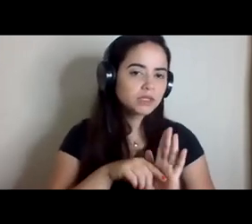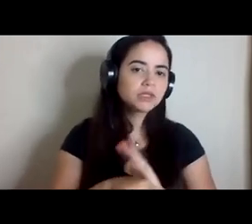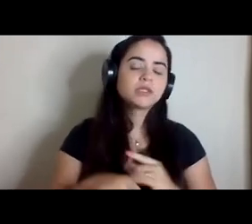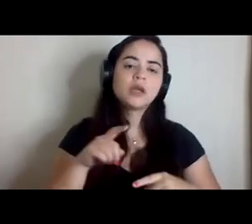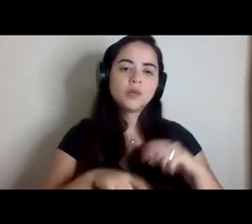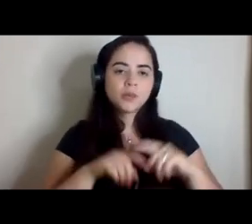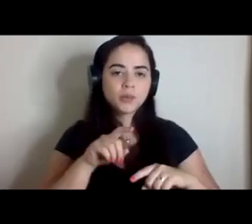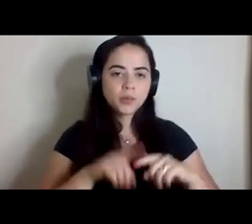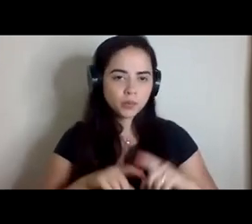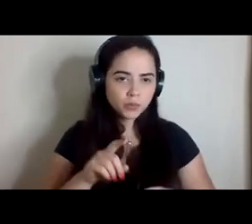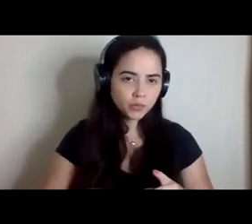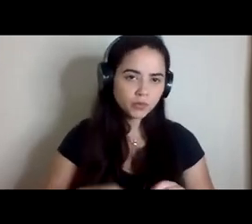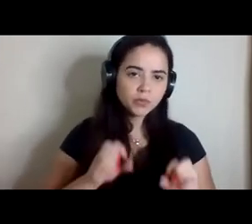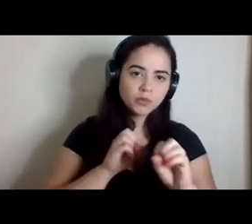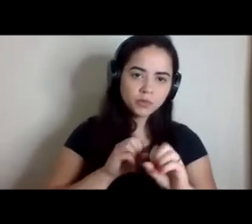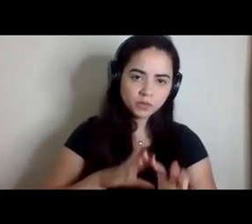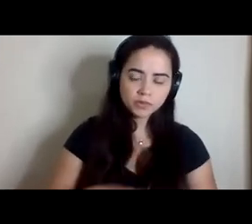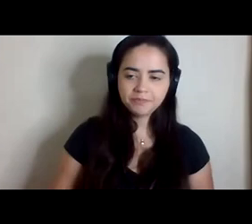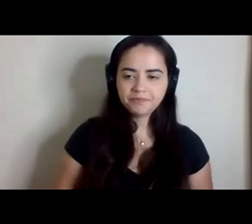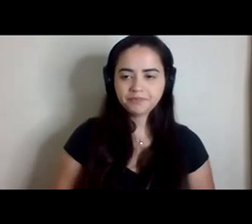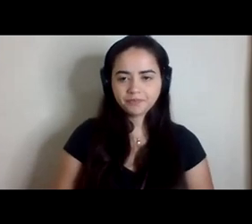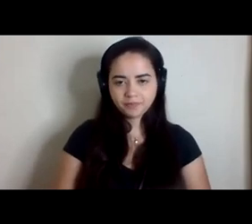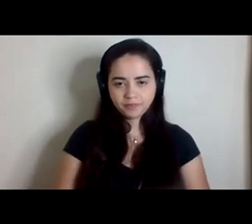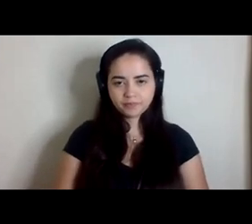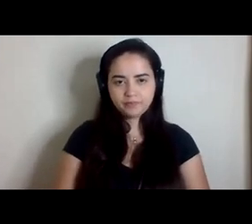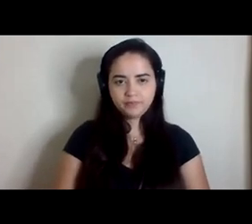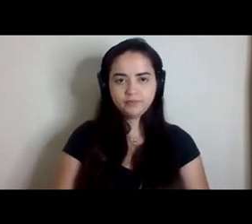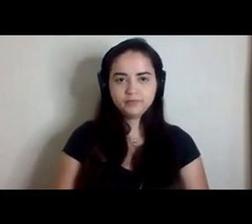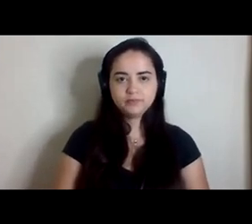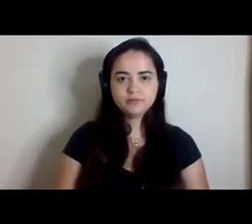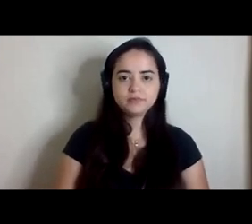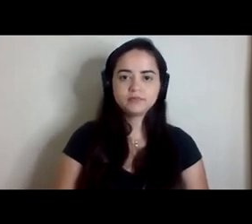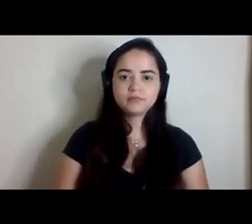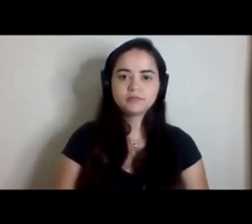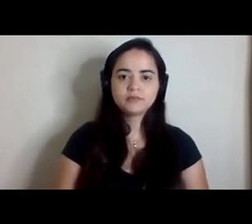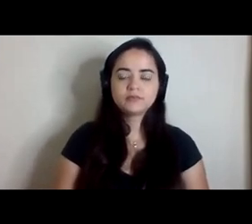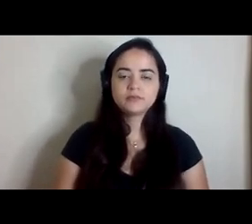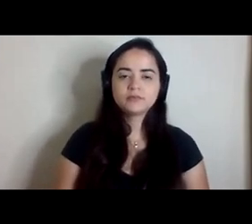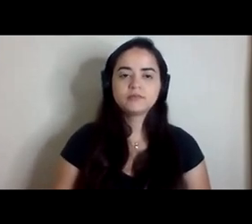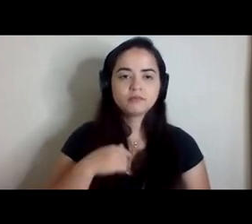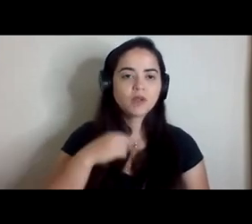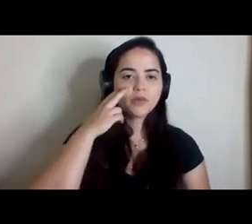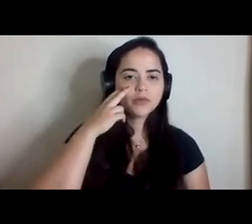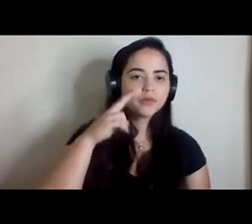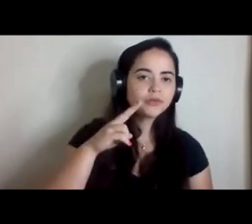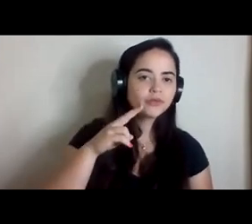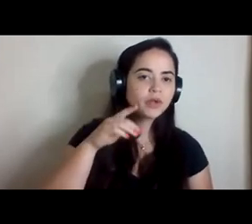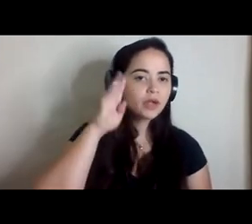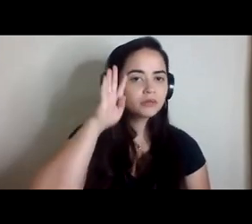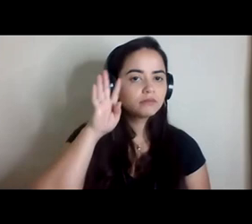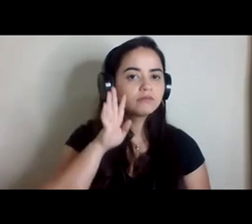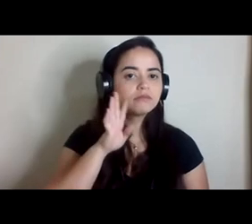educacionais. Eu continuo aparecendo direitinho aí, mudou minha tela aqui, continuo, né? Só para a